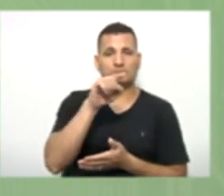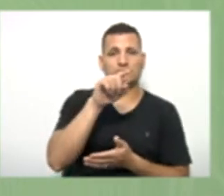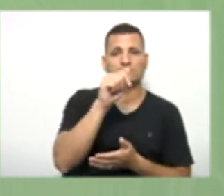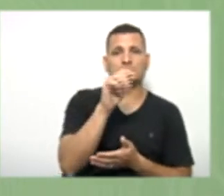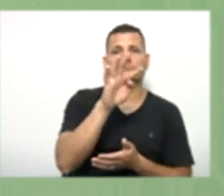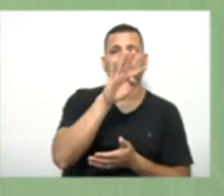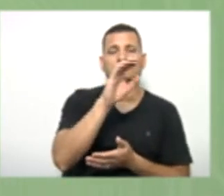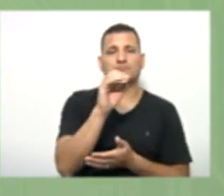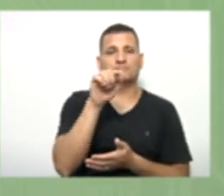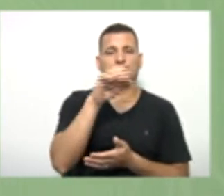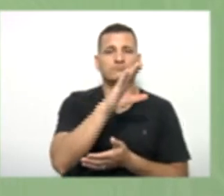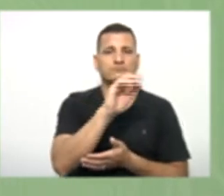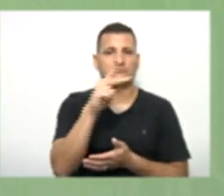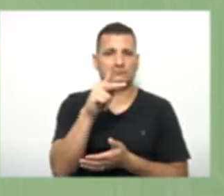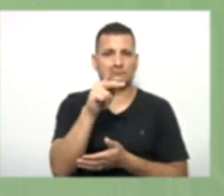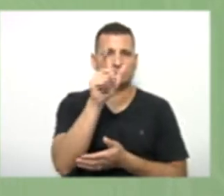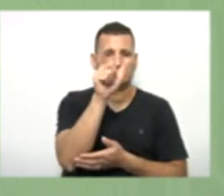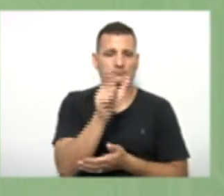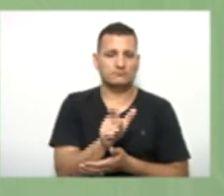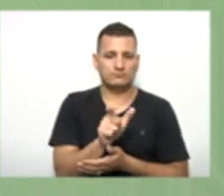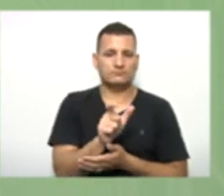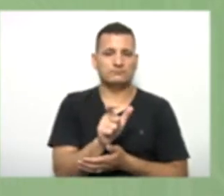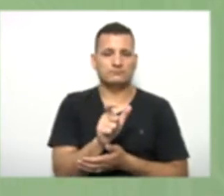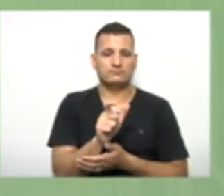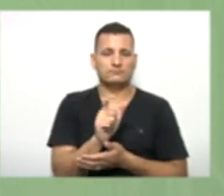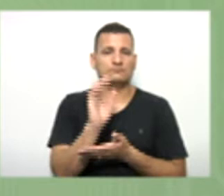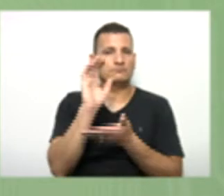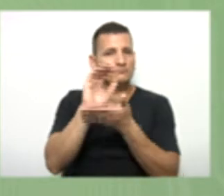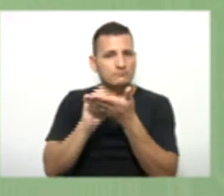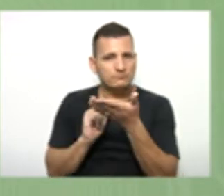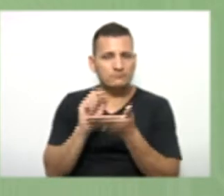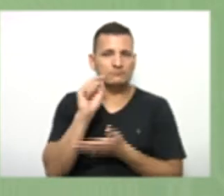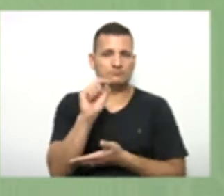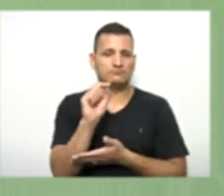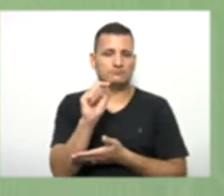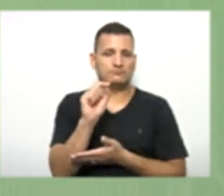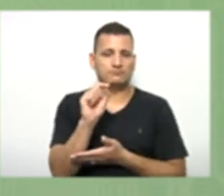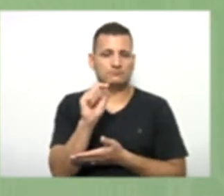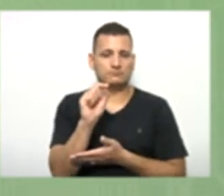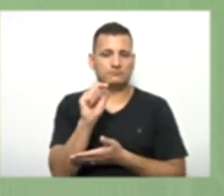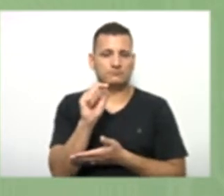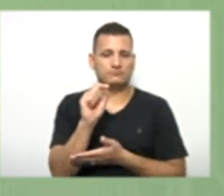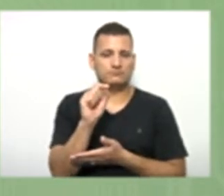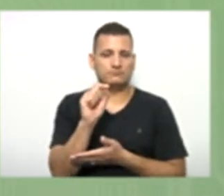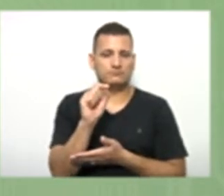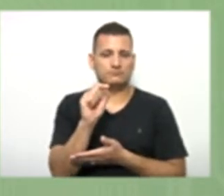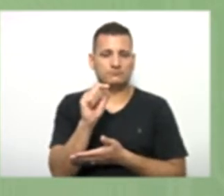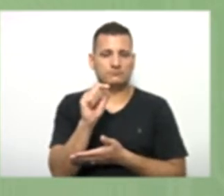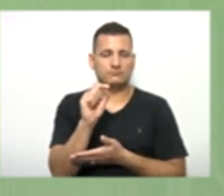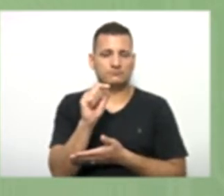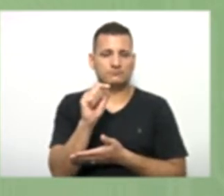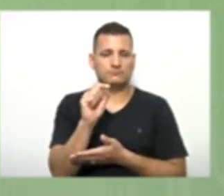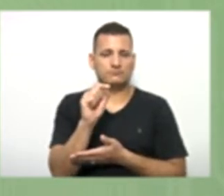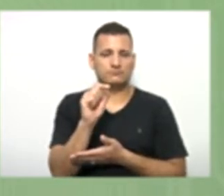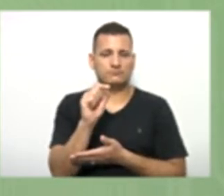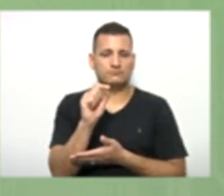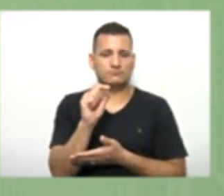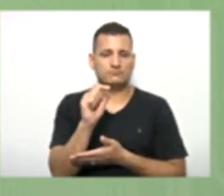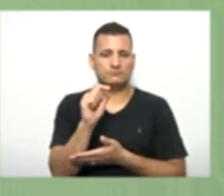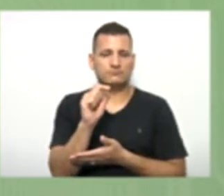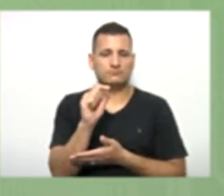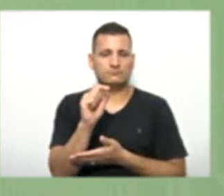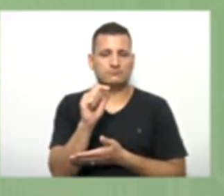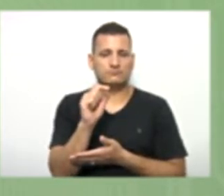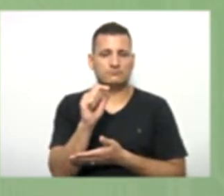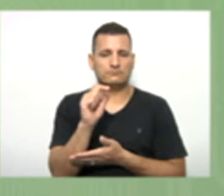cooperativo, do ato cooperativo, eu vou tirar o quê? Vou tirar o montante mínimo, né, que diz a legislação de